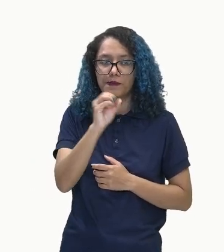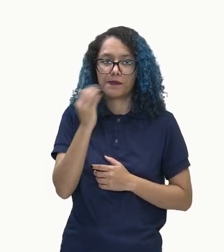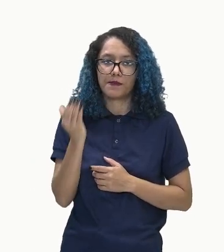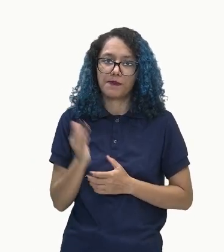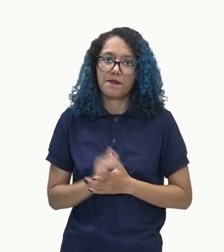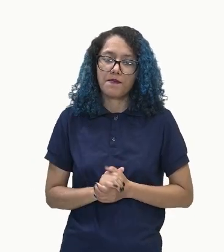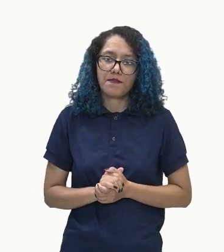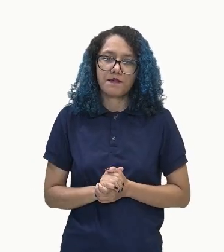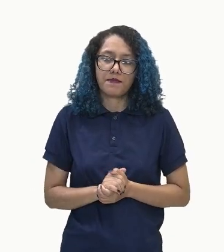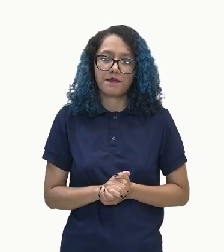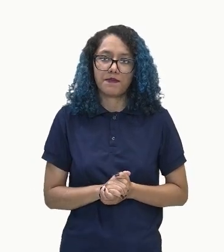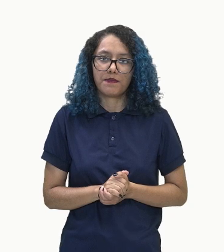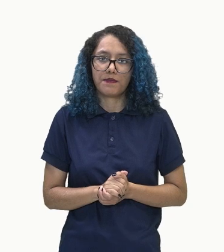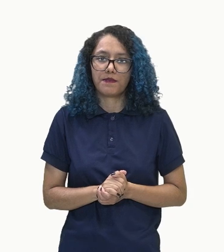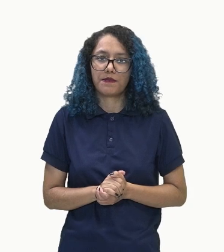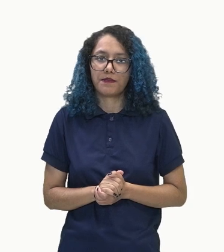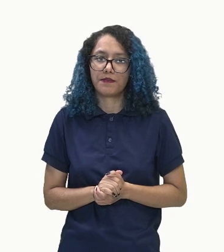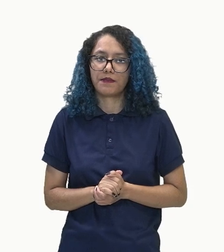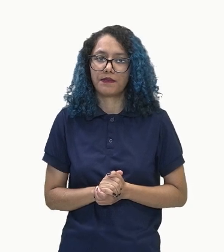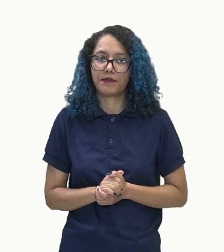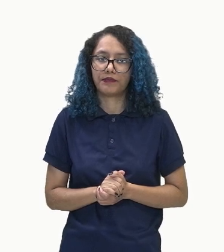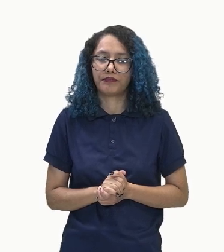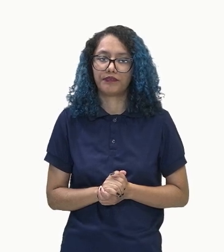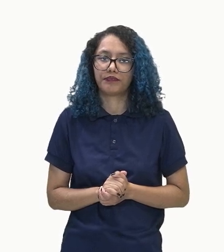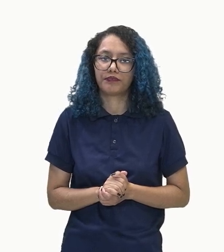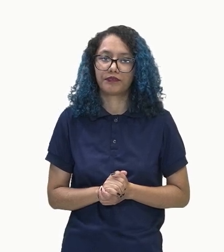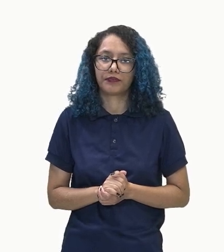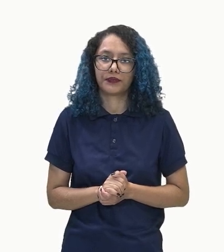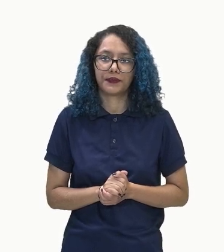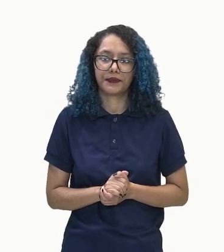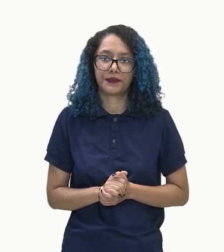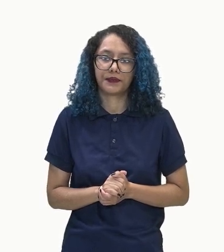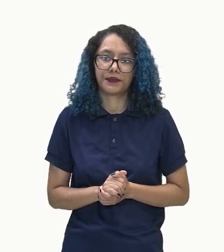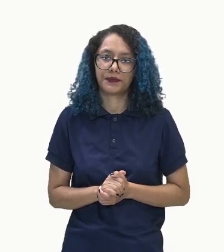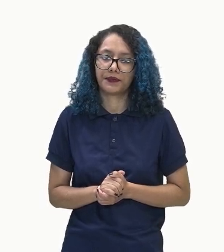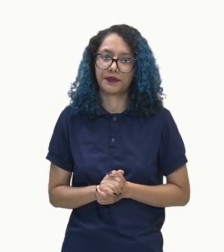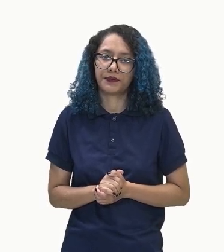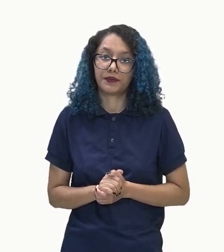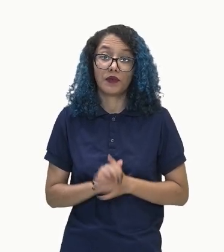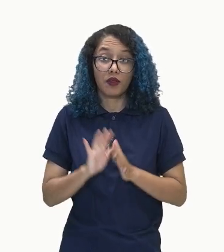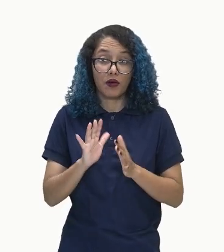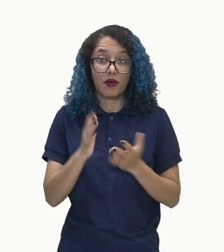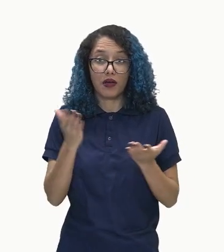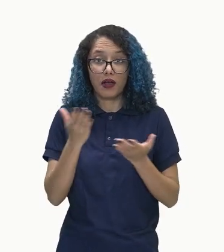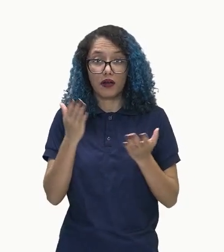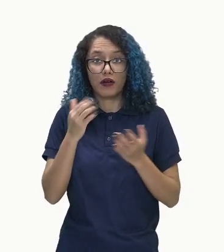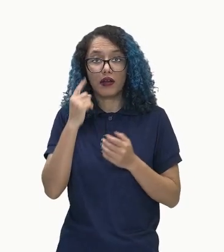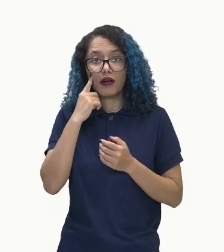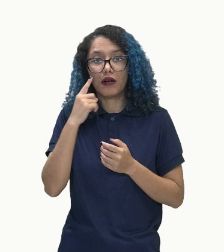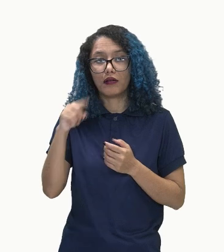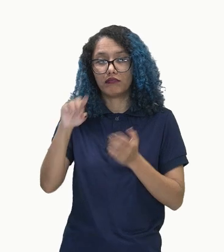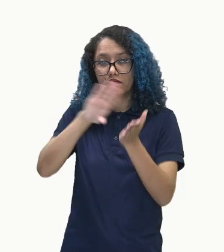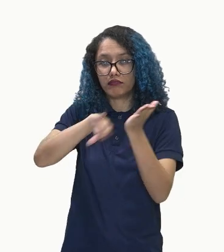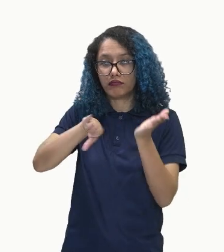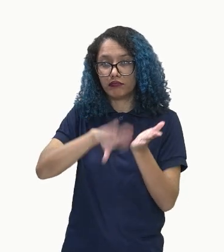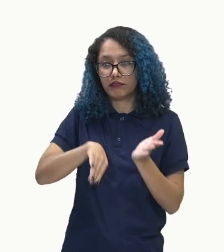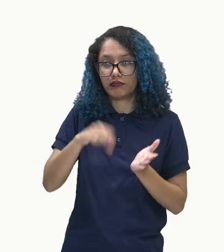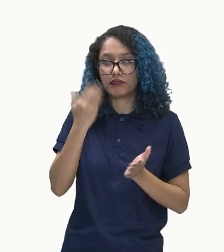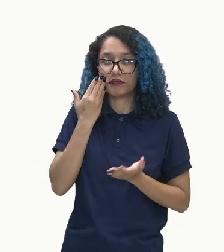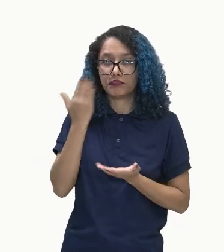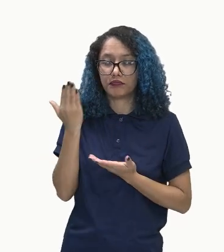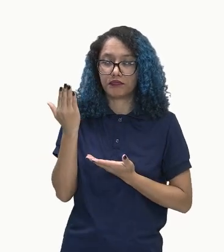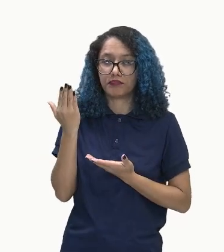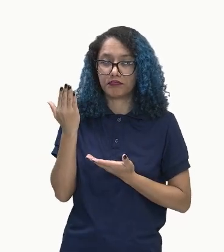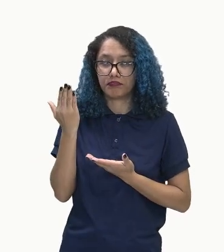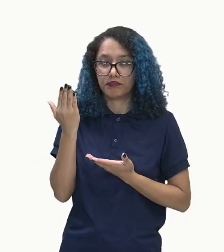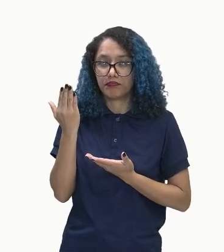Olha o que nós temos. 6 sobre 100 vezes 1.800. Agora, ó, olha como fica fácil. Simplifica o zero de cima com esse zero com esse.